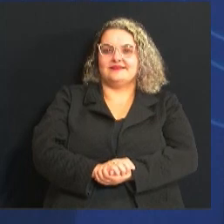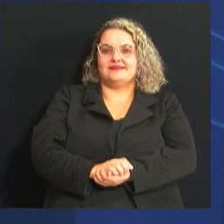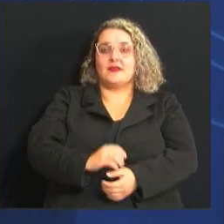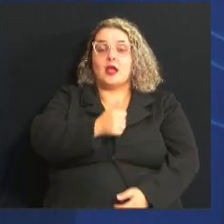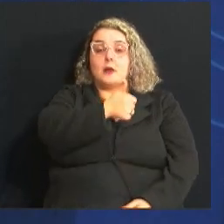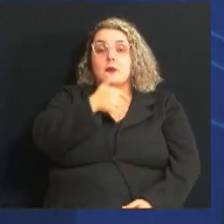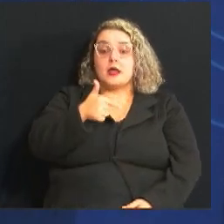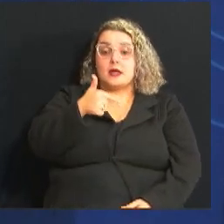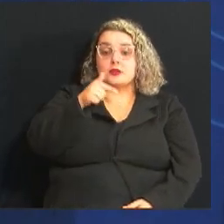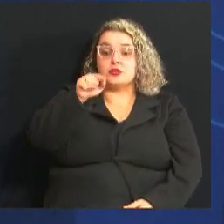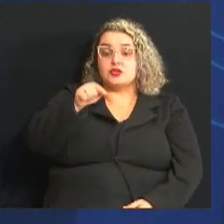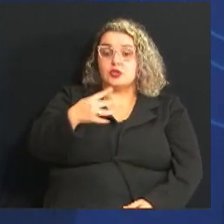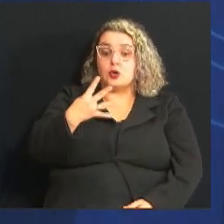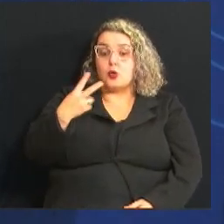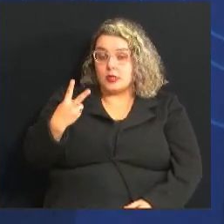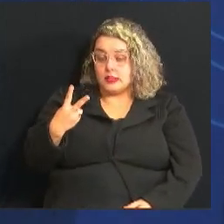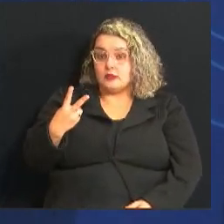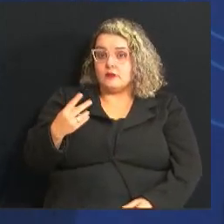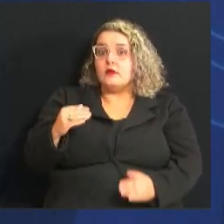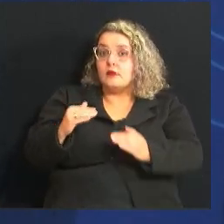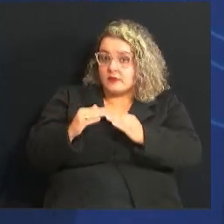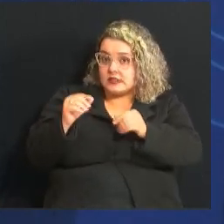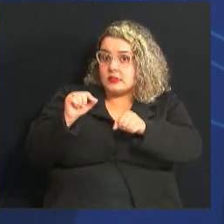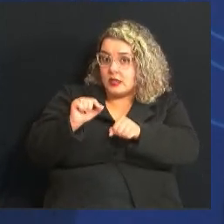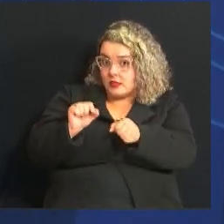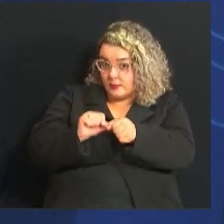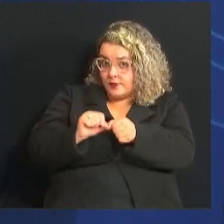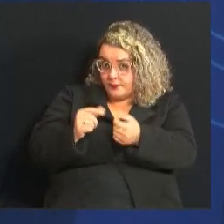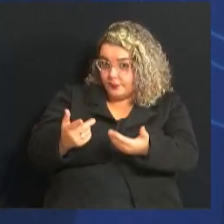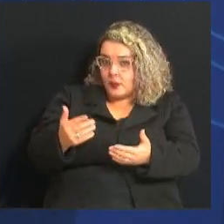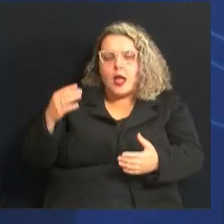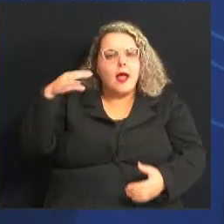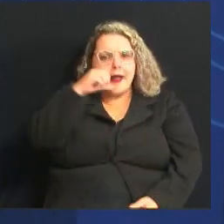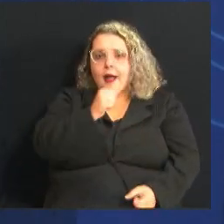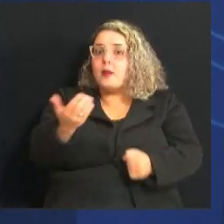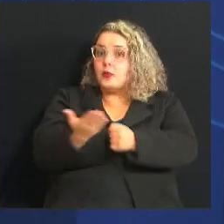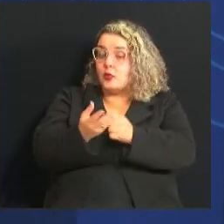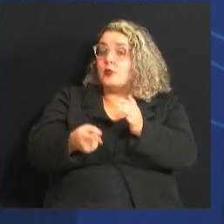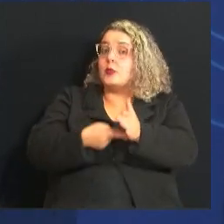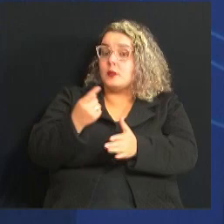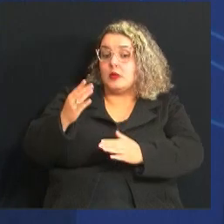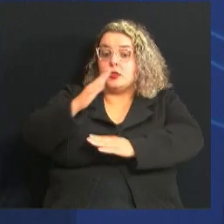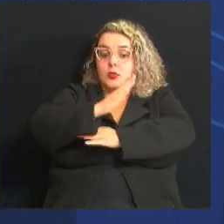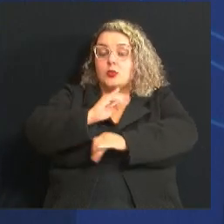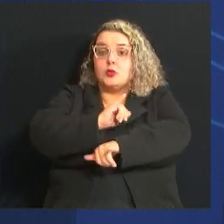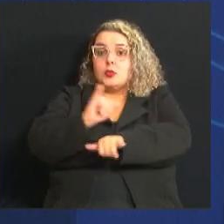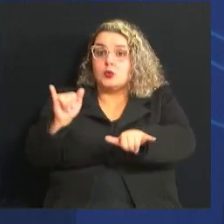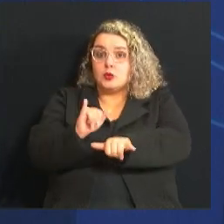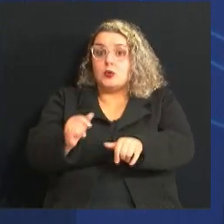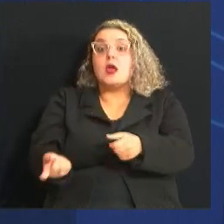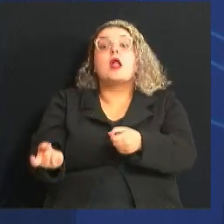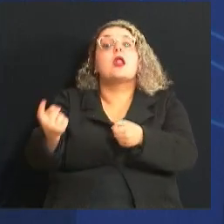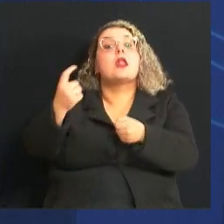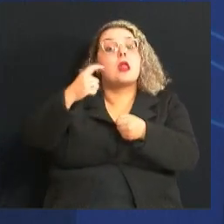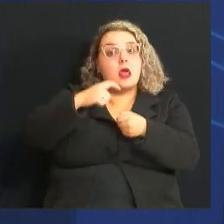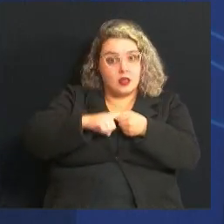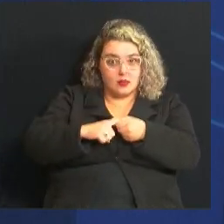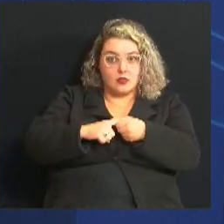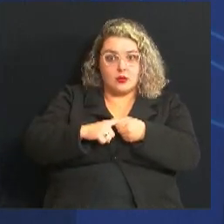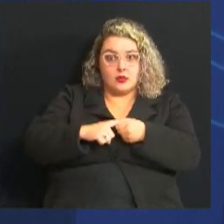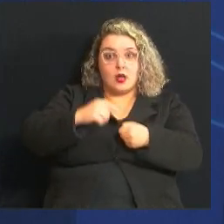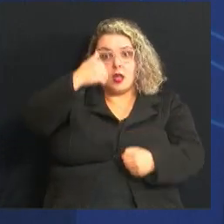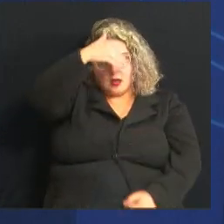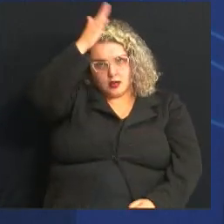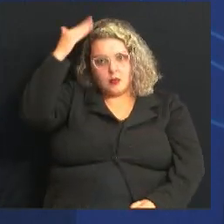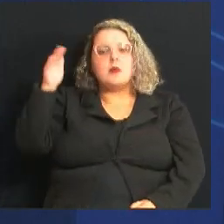Meio-dia e 42, vamos fazer o seguinte, rápido intervalo, primeiro aqui do nosso Câmara Notícia, e na volta a Mariana